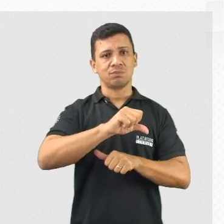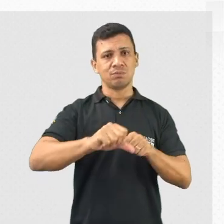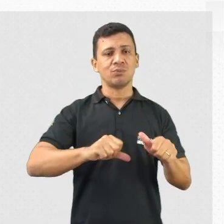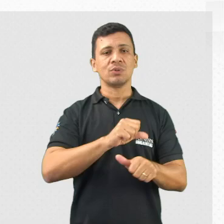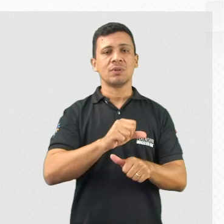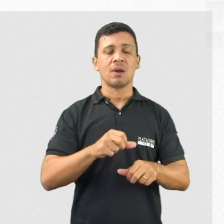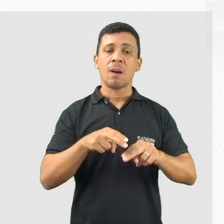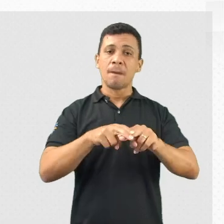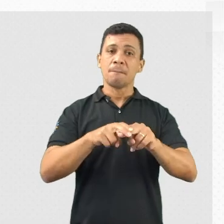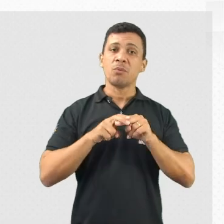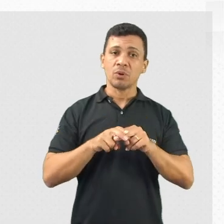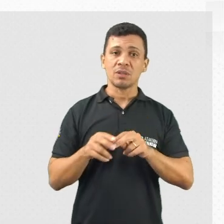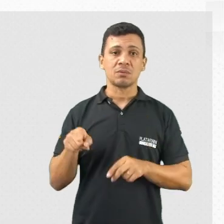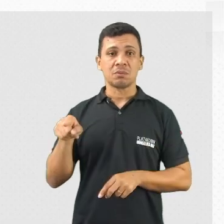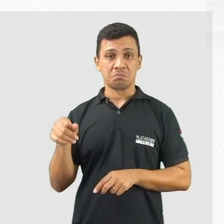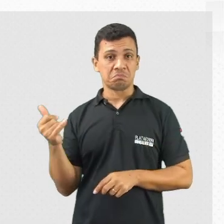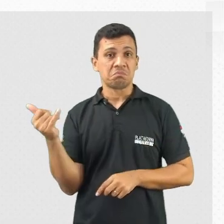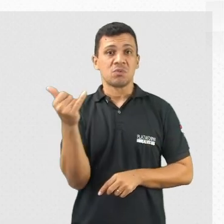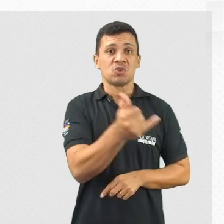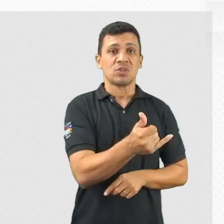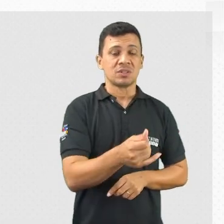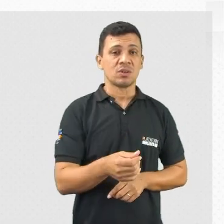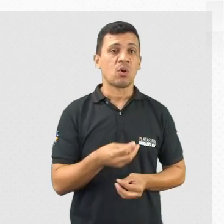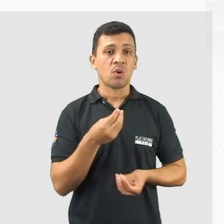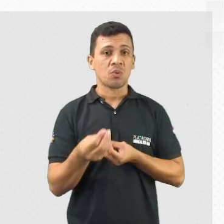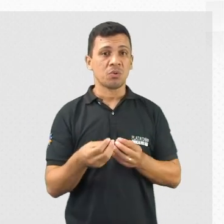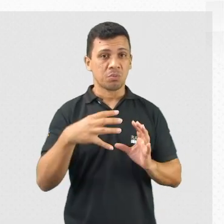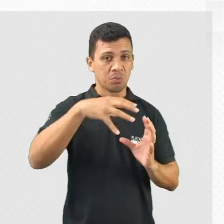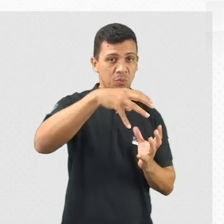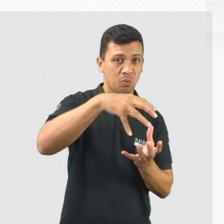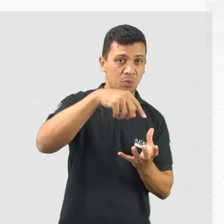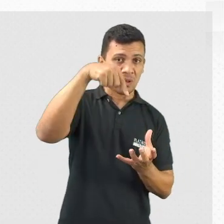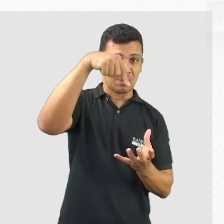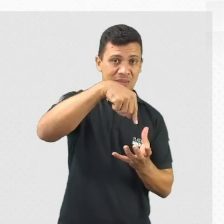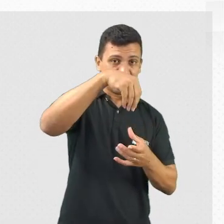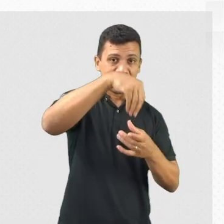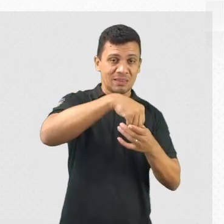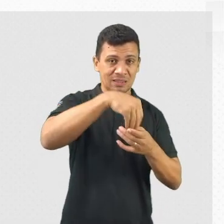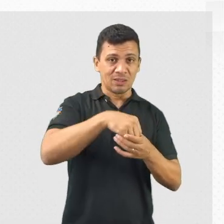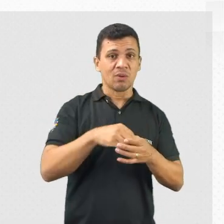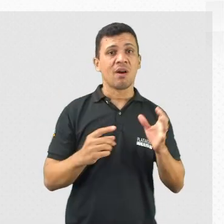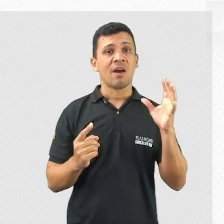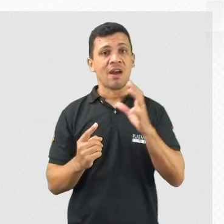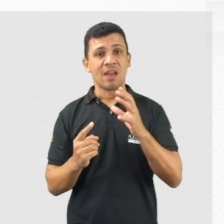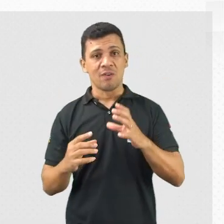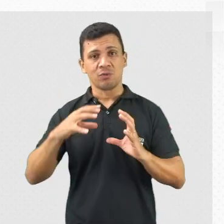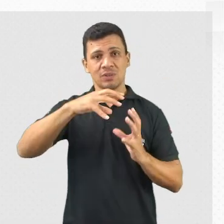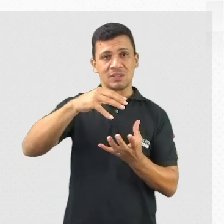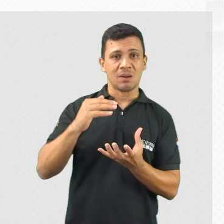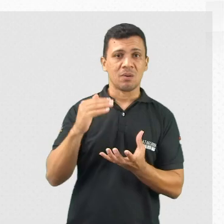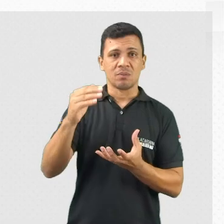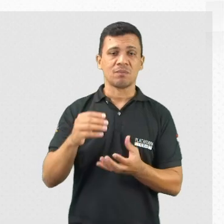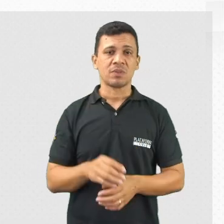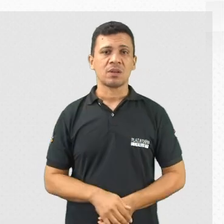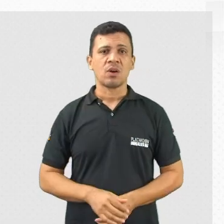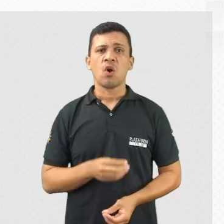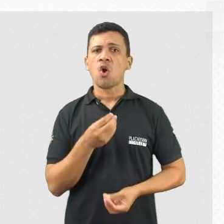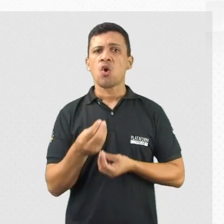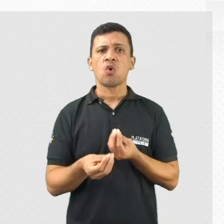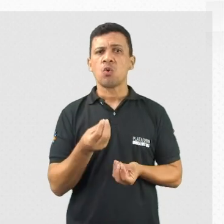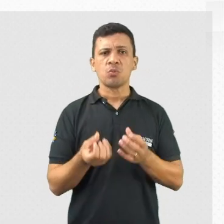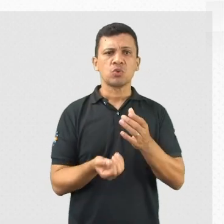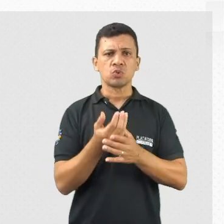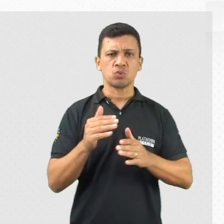muito disso, inclusive, é responsável por eventos na superfície. Por exemplo, o que geram os terremotos? Tá? Por que